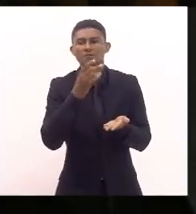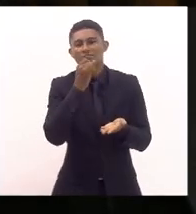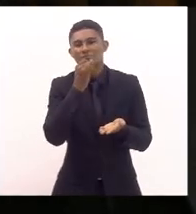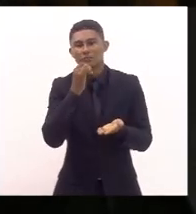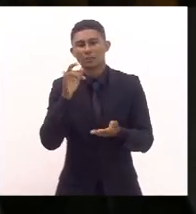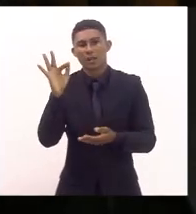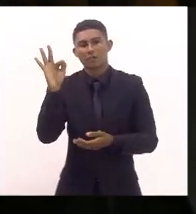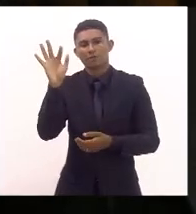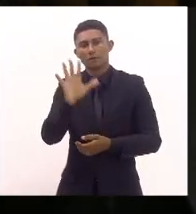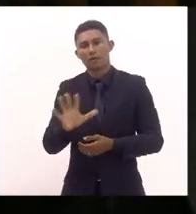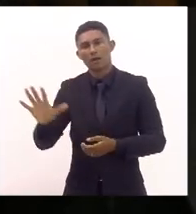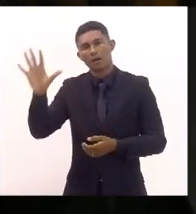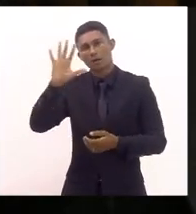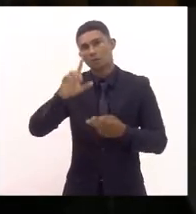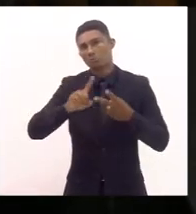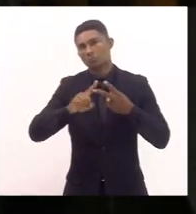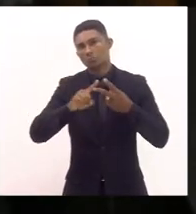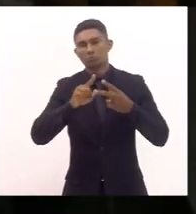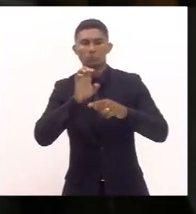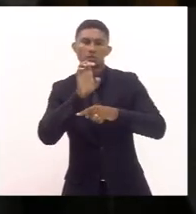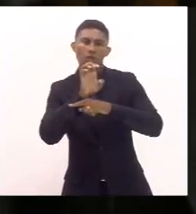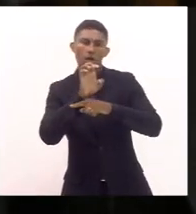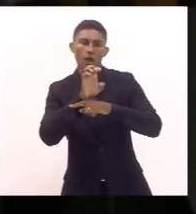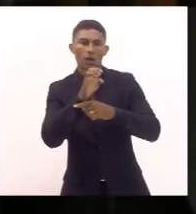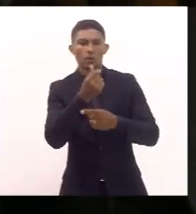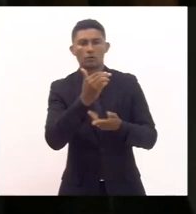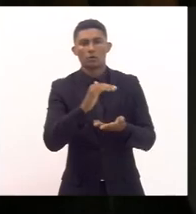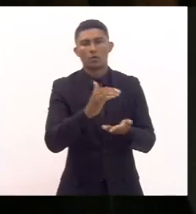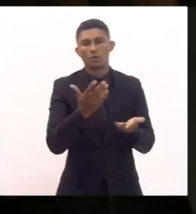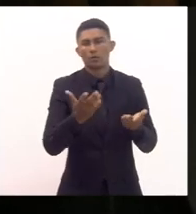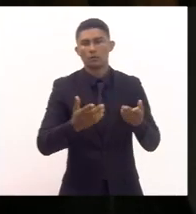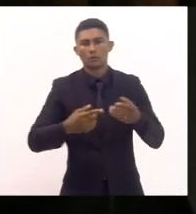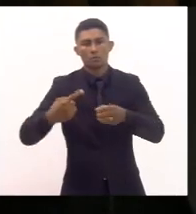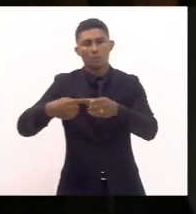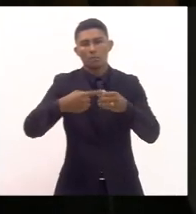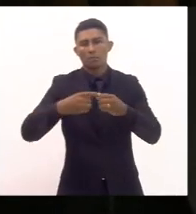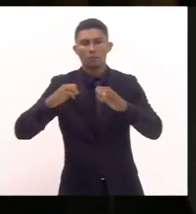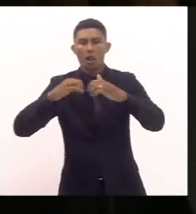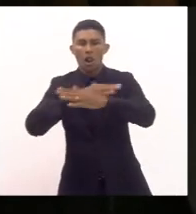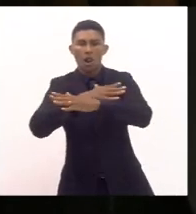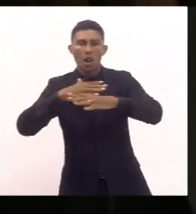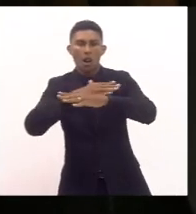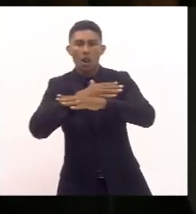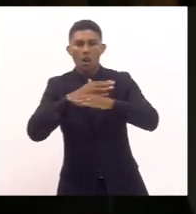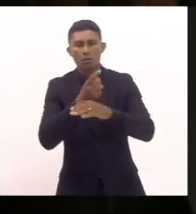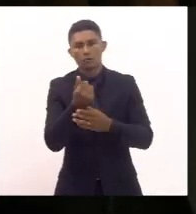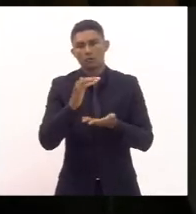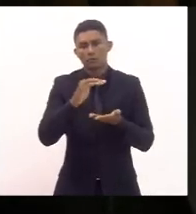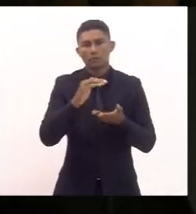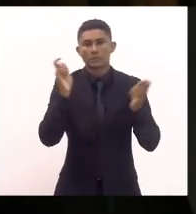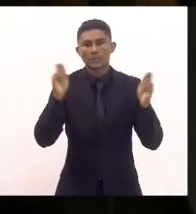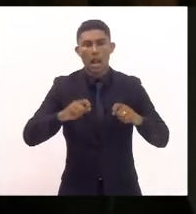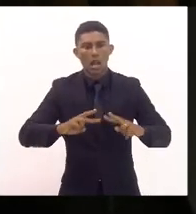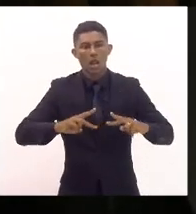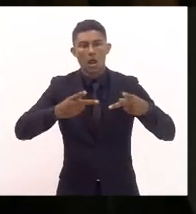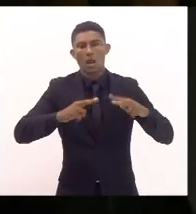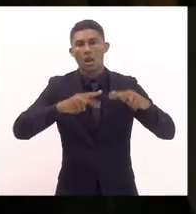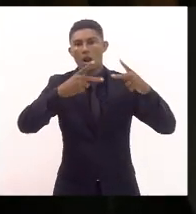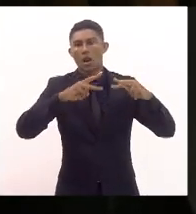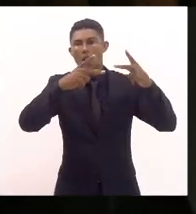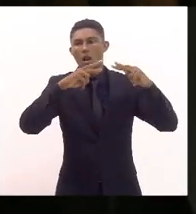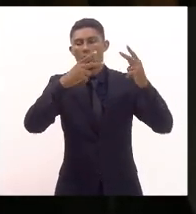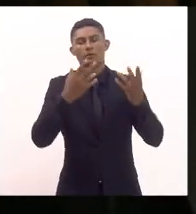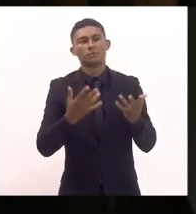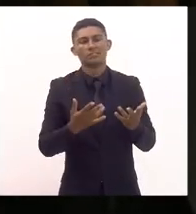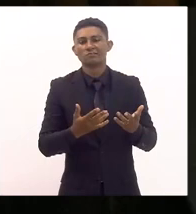Tesouro da União tesouros os estados Tesouro dos Municípios Então a gente tem que ter um tom de lá